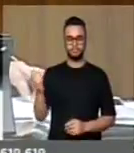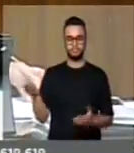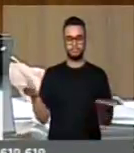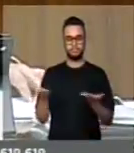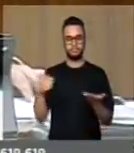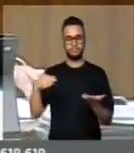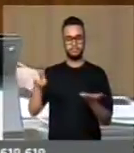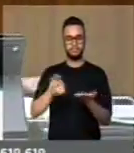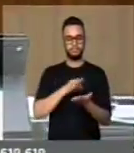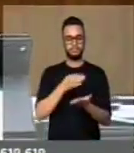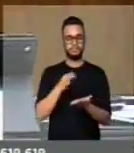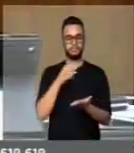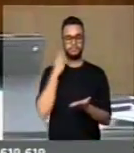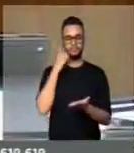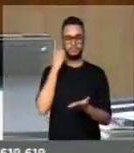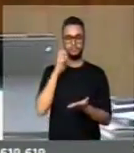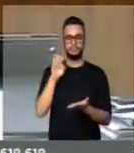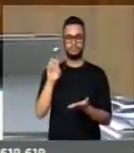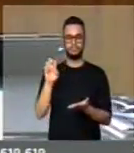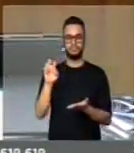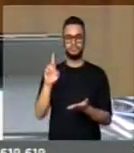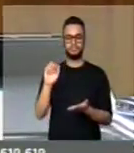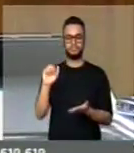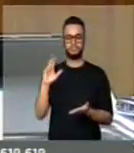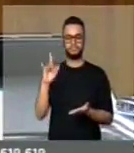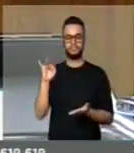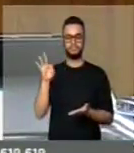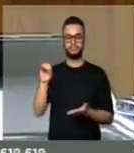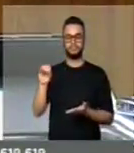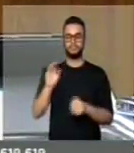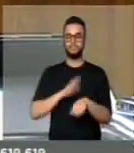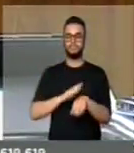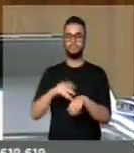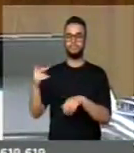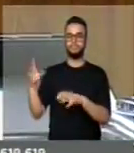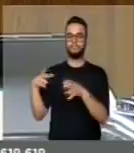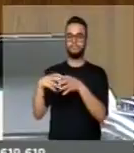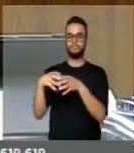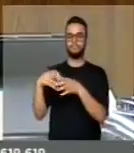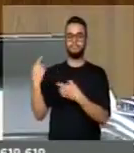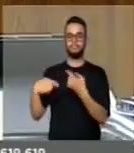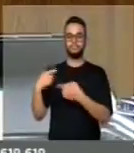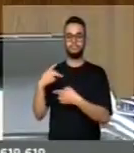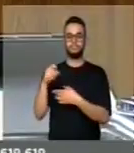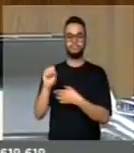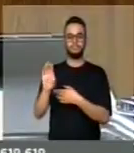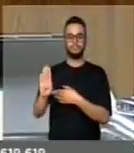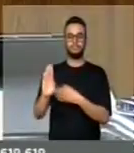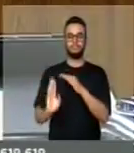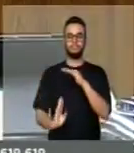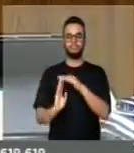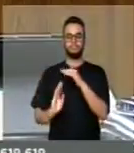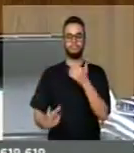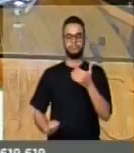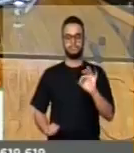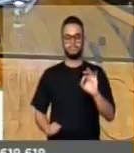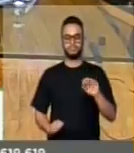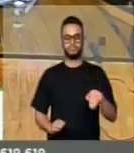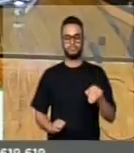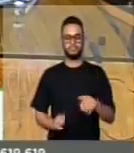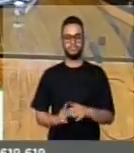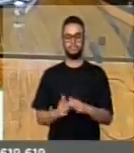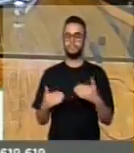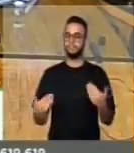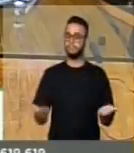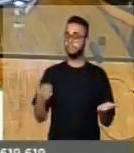próximo deputado Heráclito Fortes, agora pelo tempo do seu partido, do PSB. Vossa Excelência dispõe de 10 minutos. Muito obrigado. Senhor presidente,